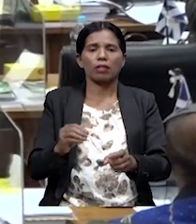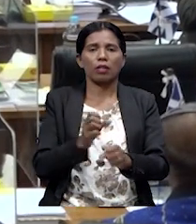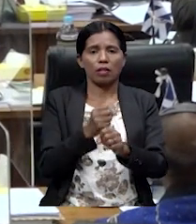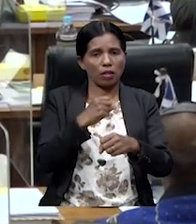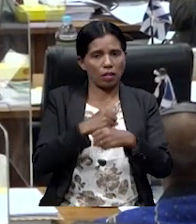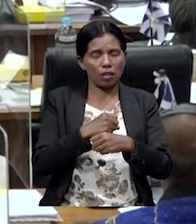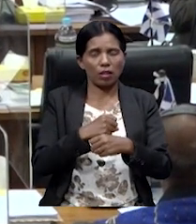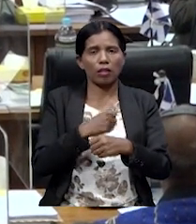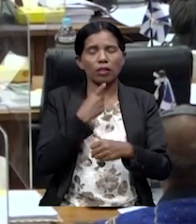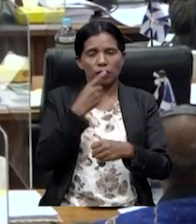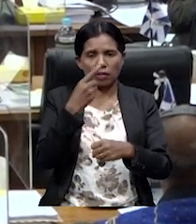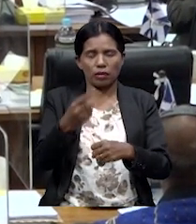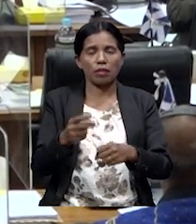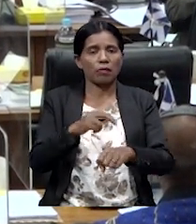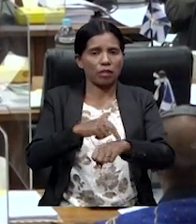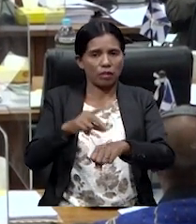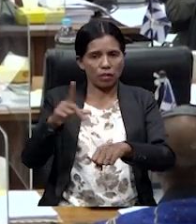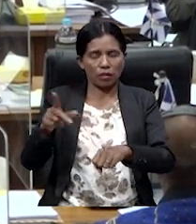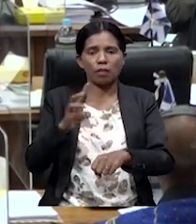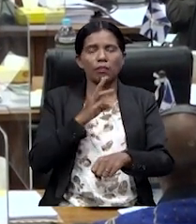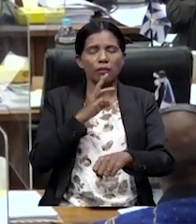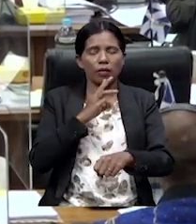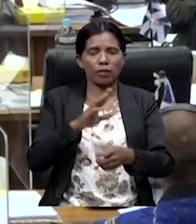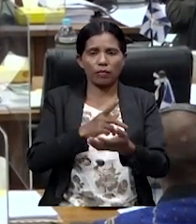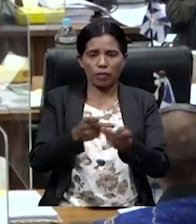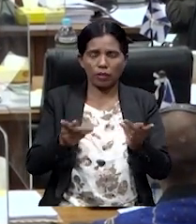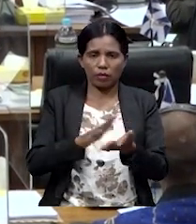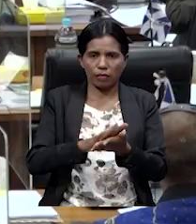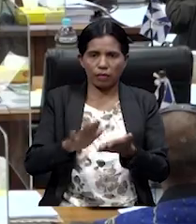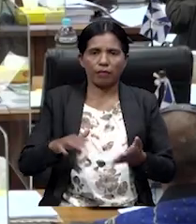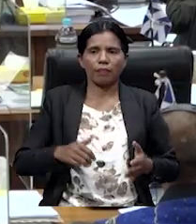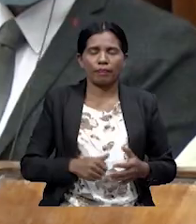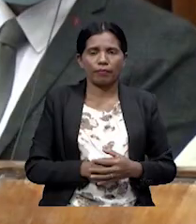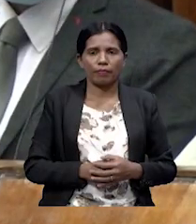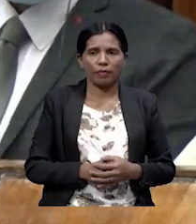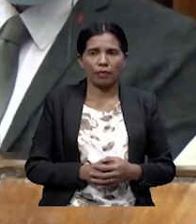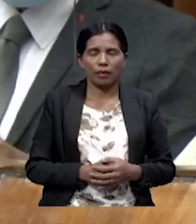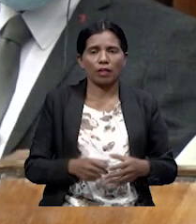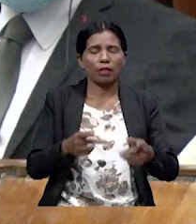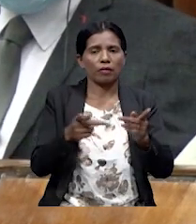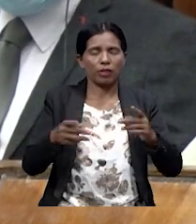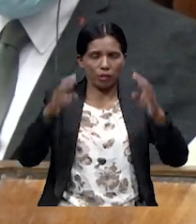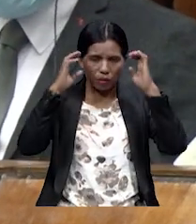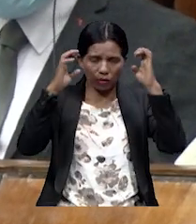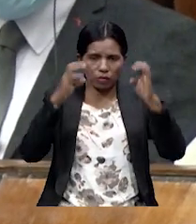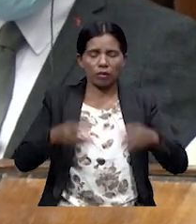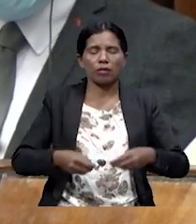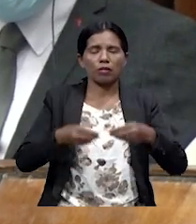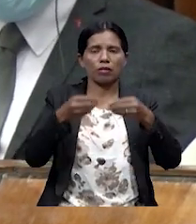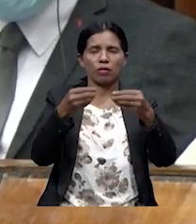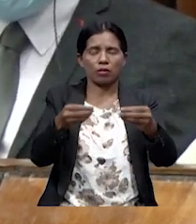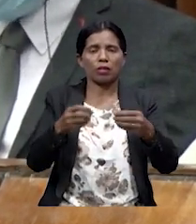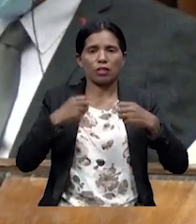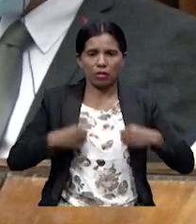renovável, conectividade nacional, B, no saneamento. Além de NEI, o setor educação, no formação,